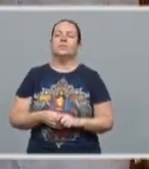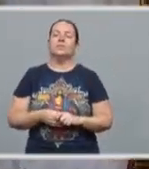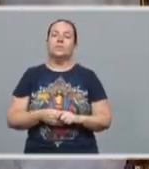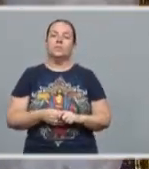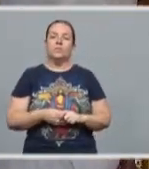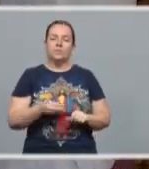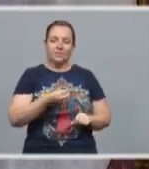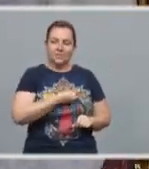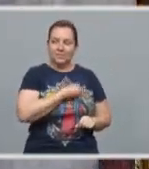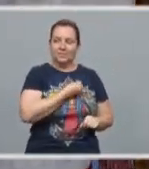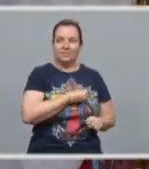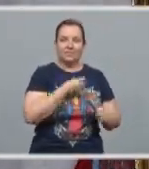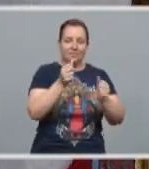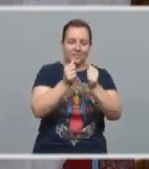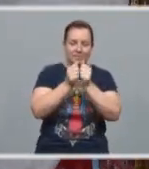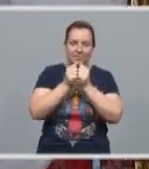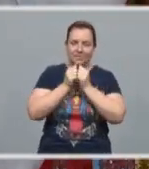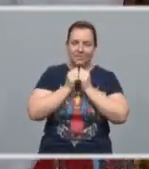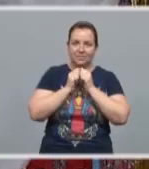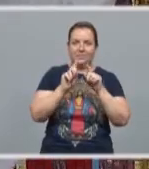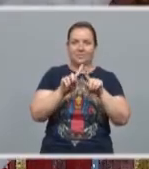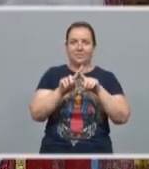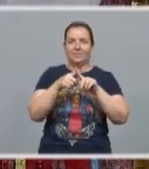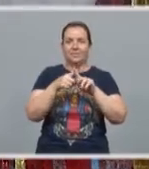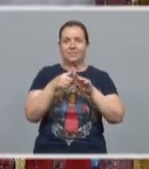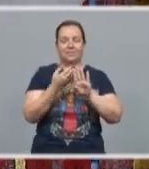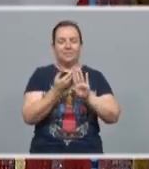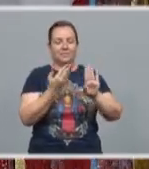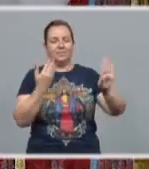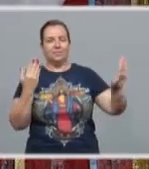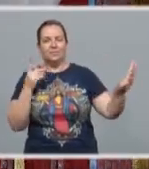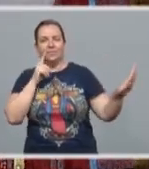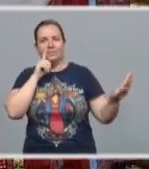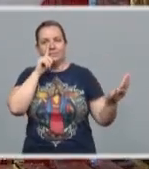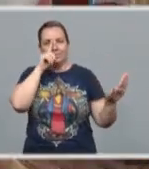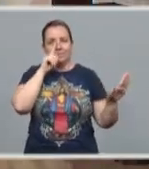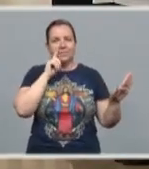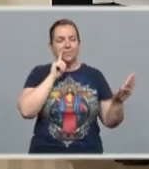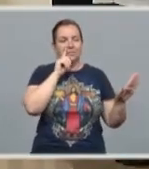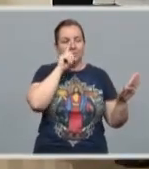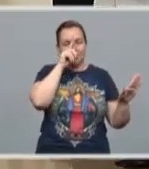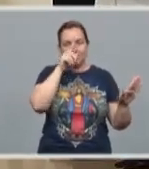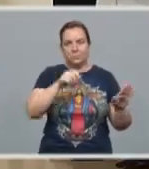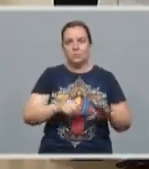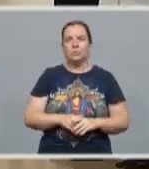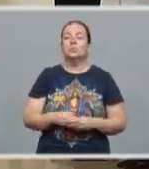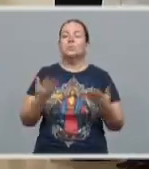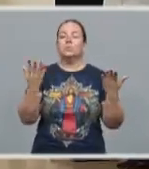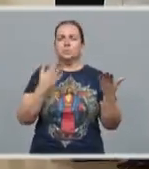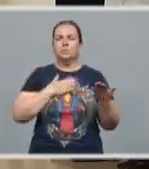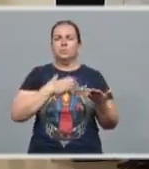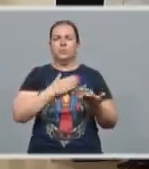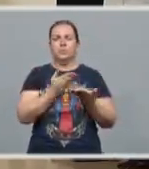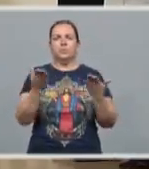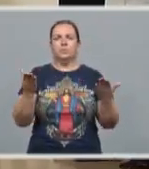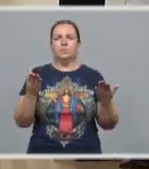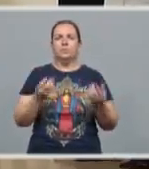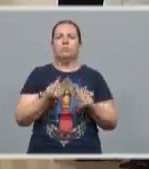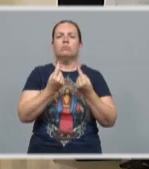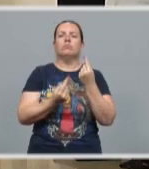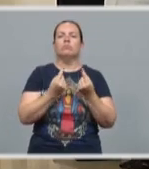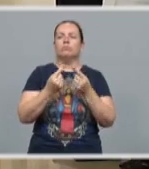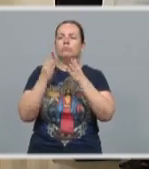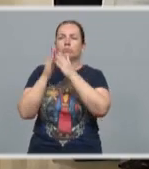Cristo está entre nós o perigo. Eu gostaria que você, nesse momento, qual a sua